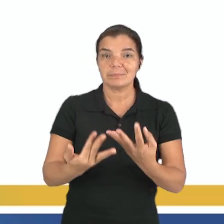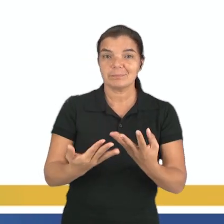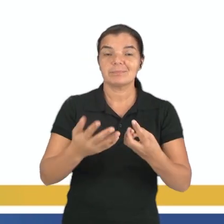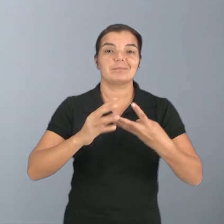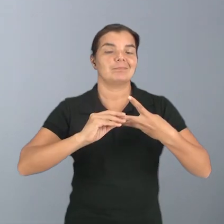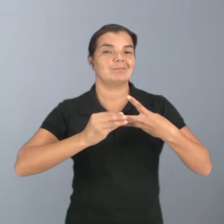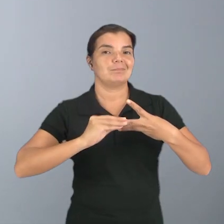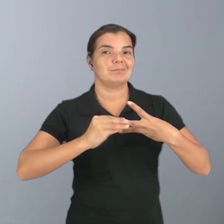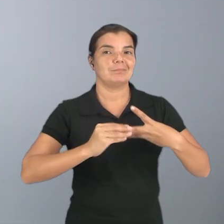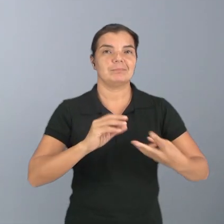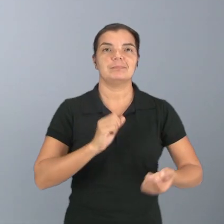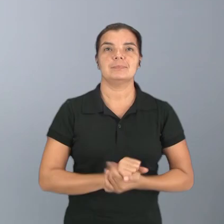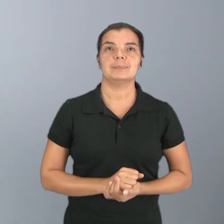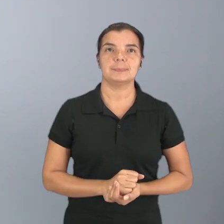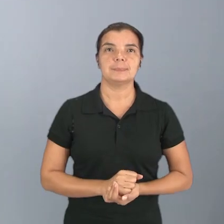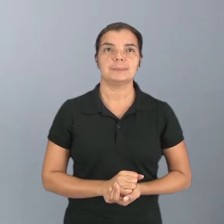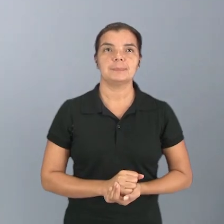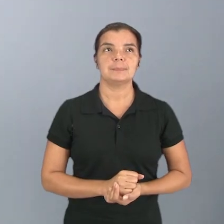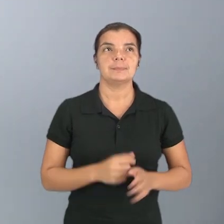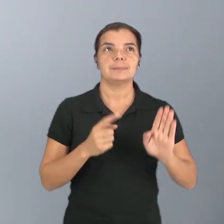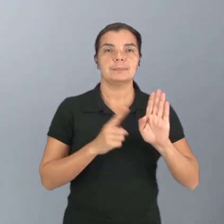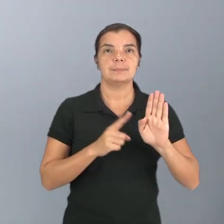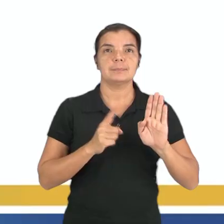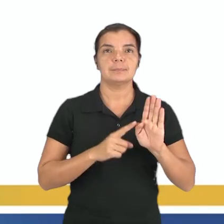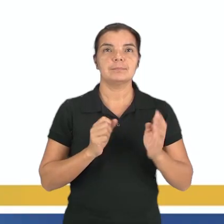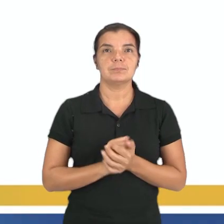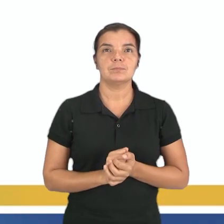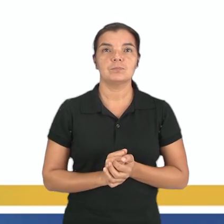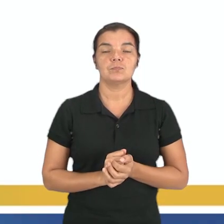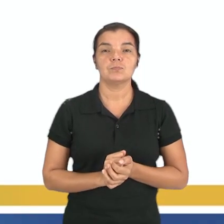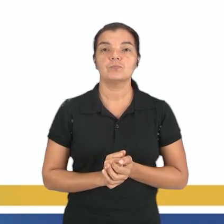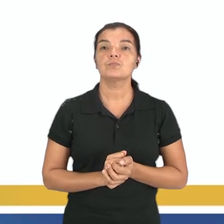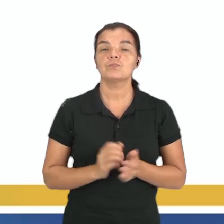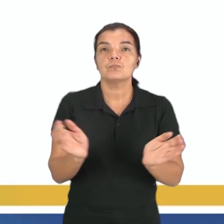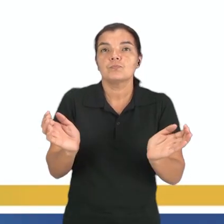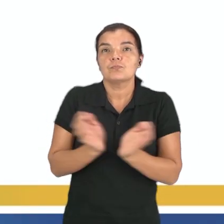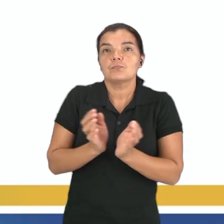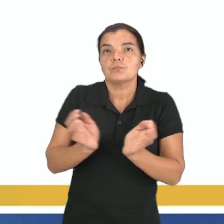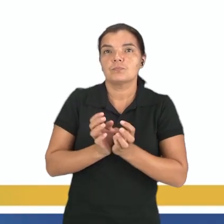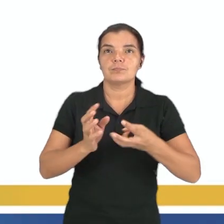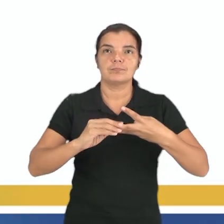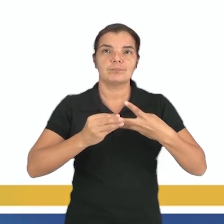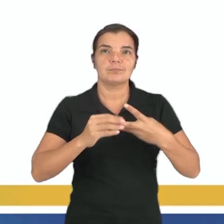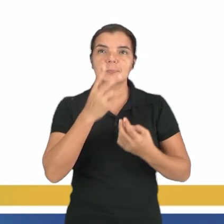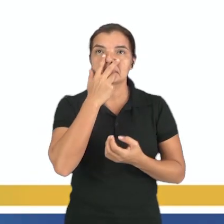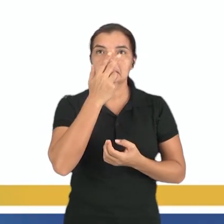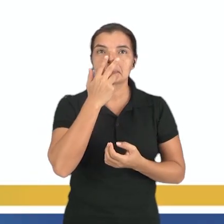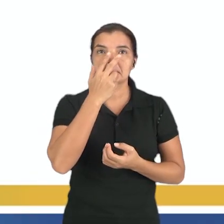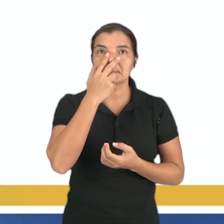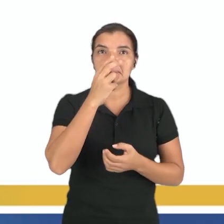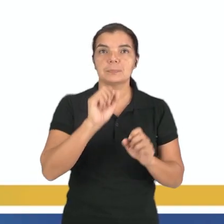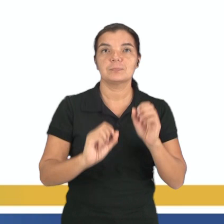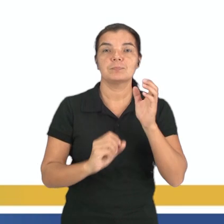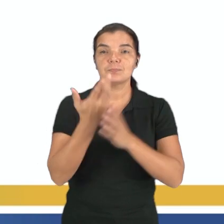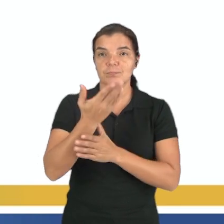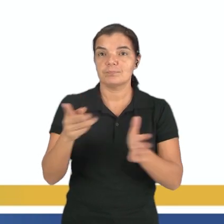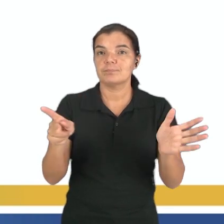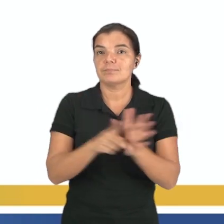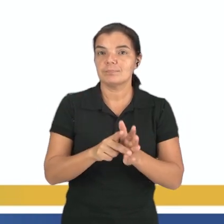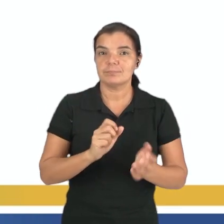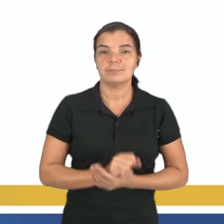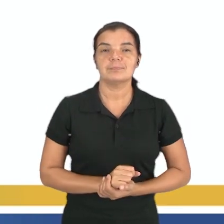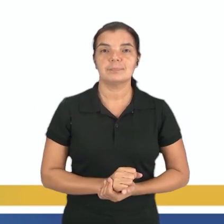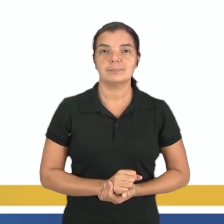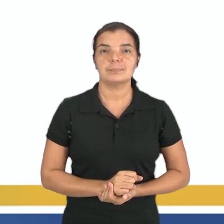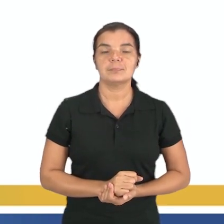as células, tá bom? Na letra B falavam: órgãos são conjuntos de células semelhantes que desempenham uma função